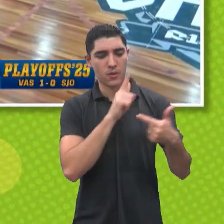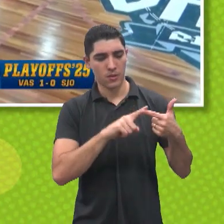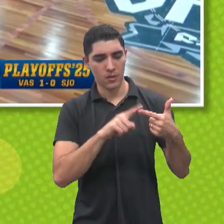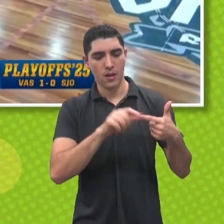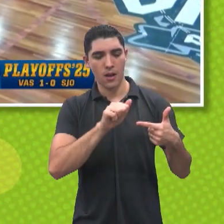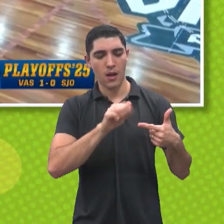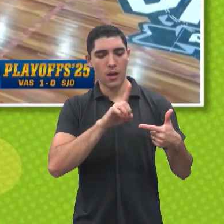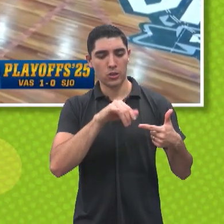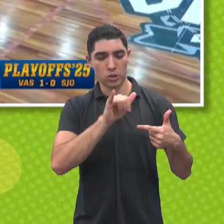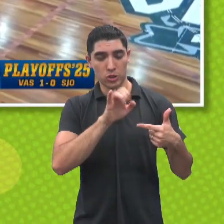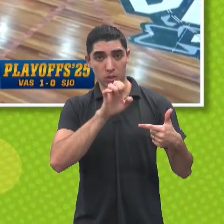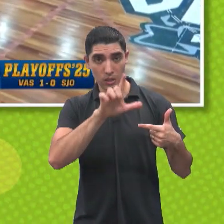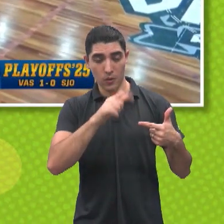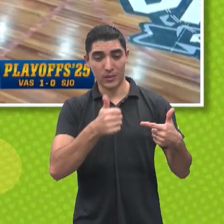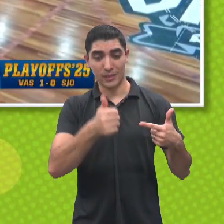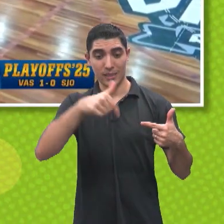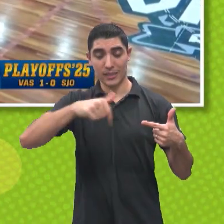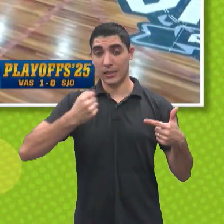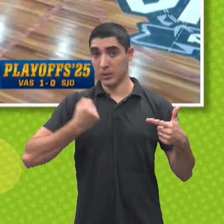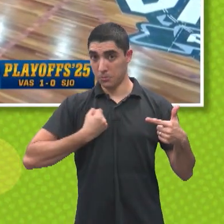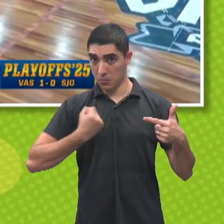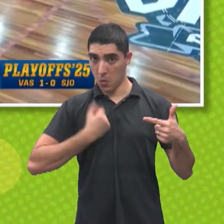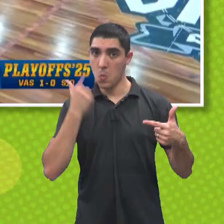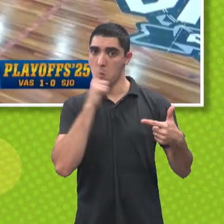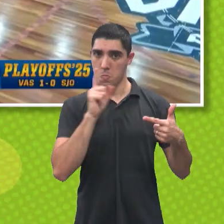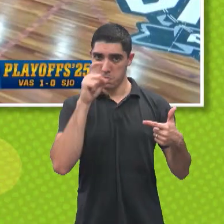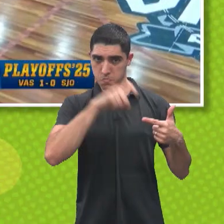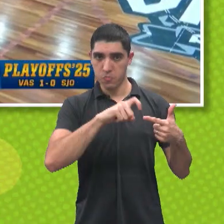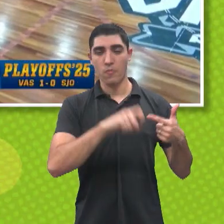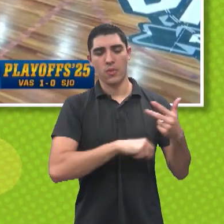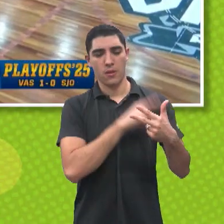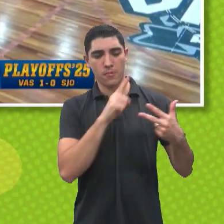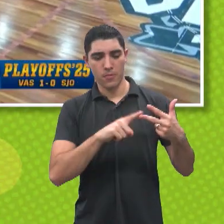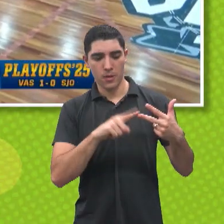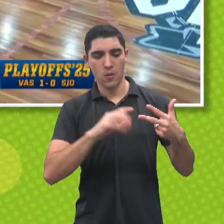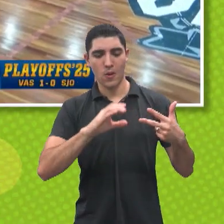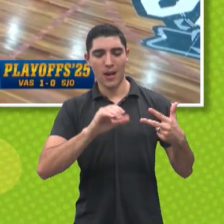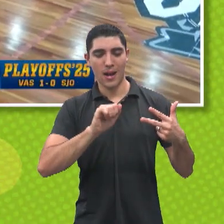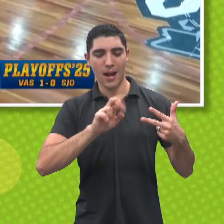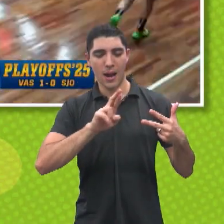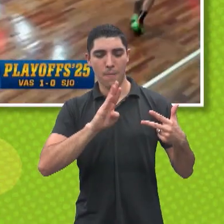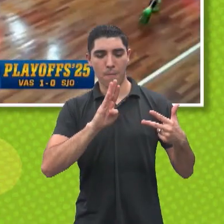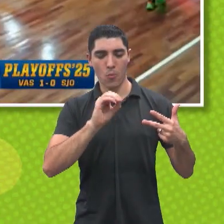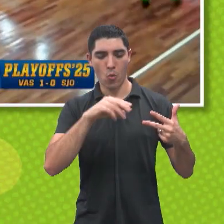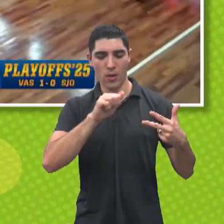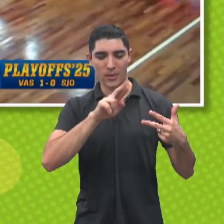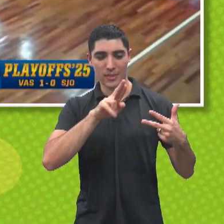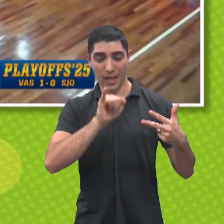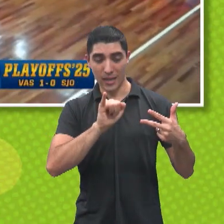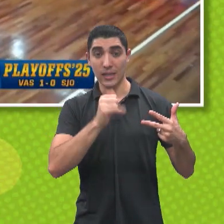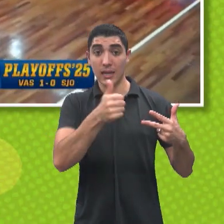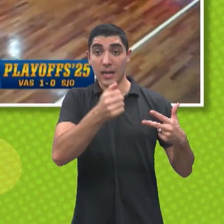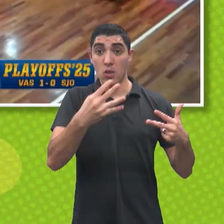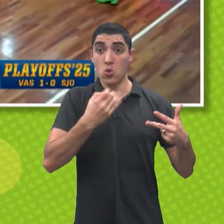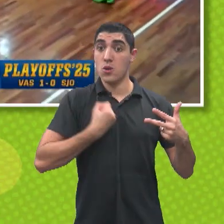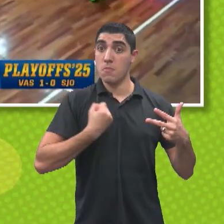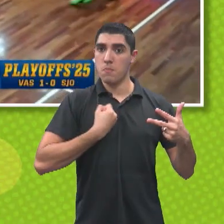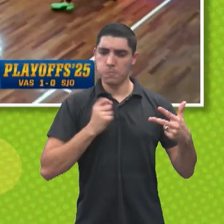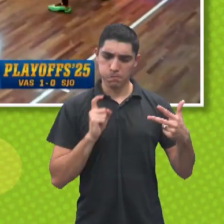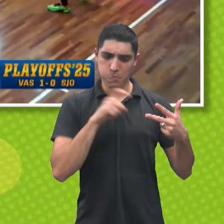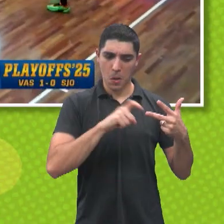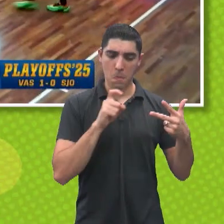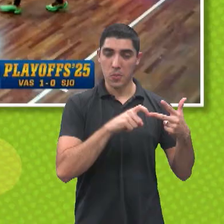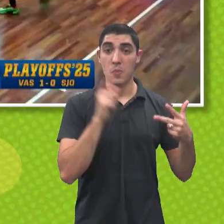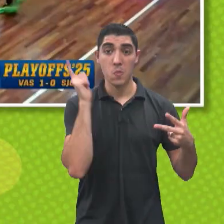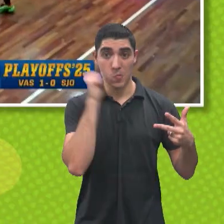Adiel, 17 pontos, 3 rebotes e 6 assistências, e o Renato Carbonari, 14 pontos, 4 rebotes e 4 assistências. Lembrando que o